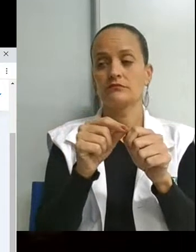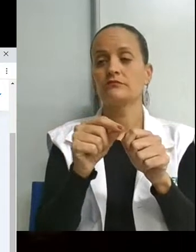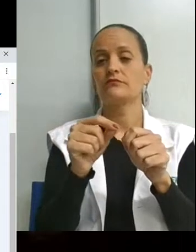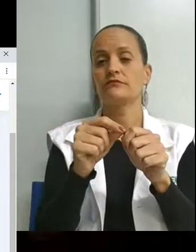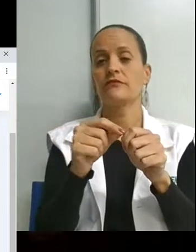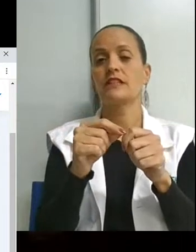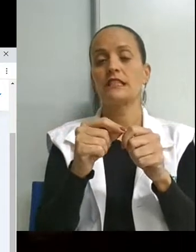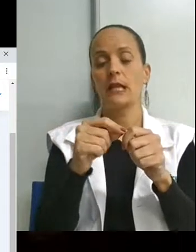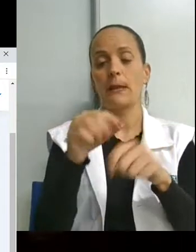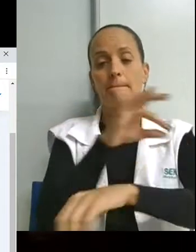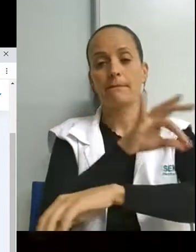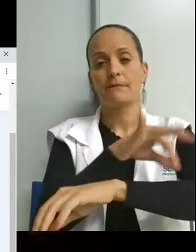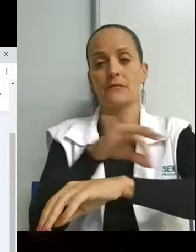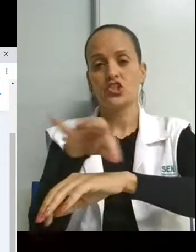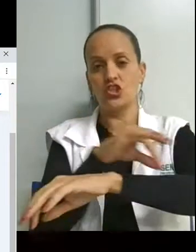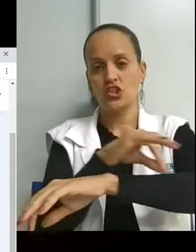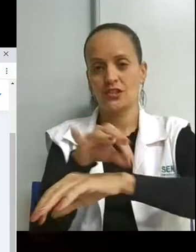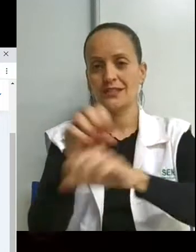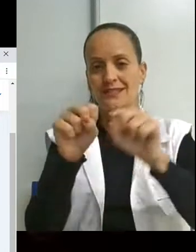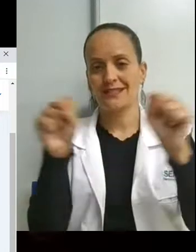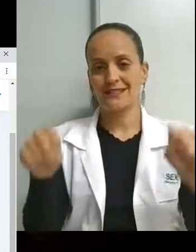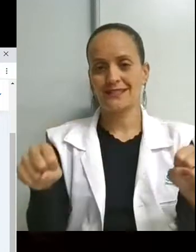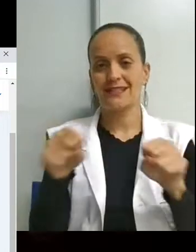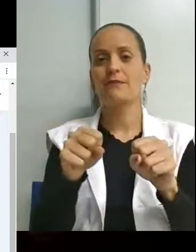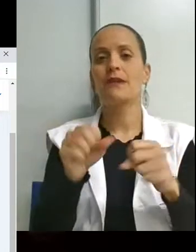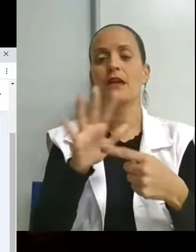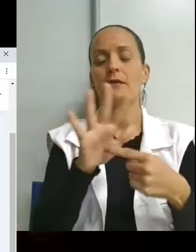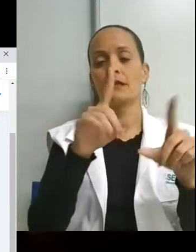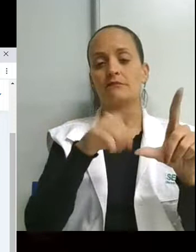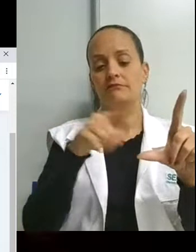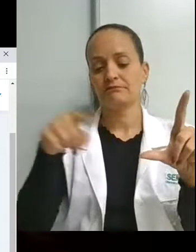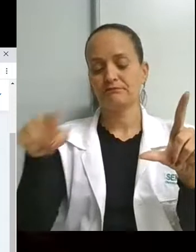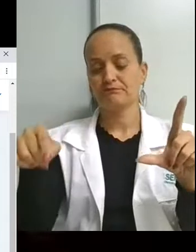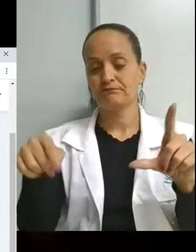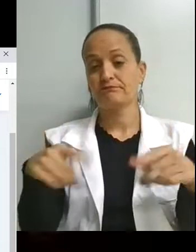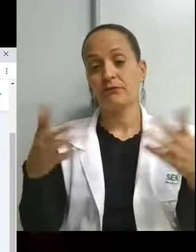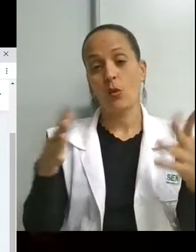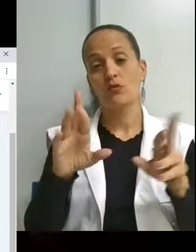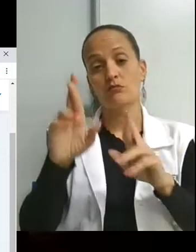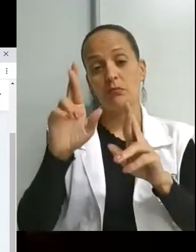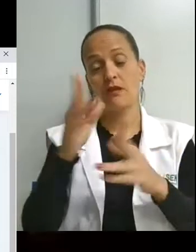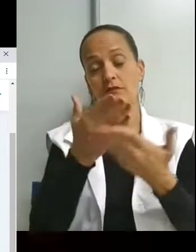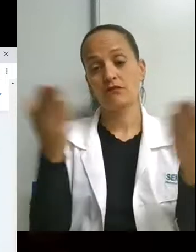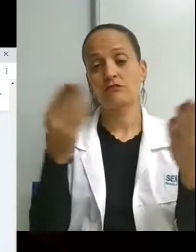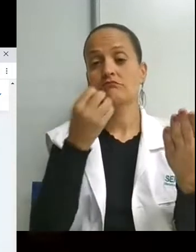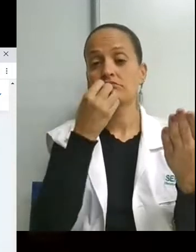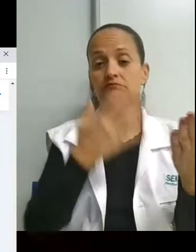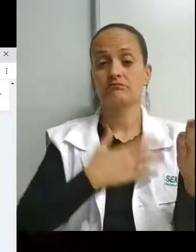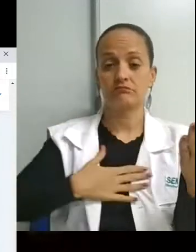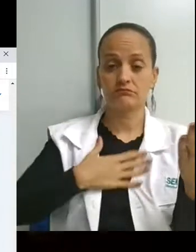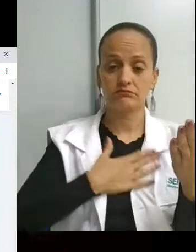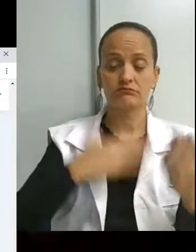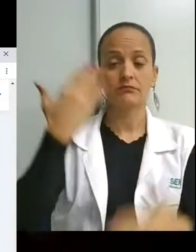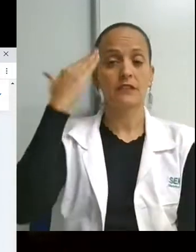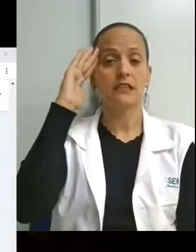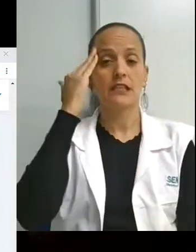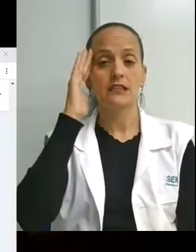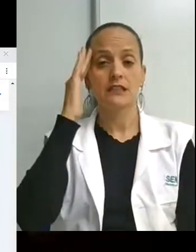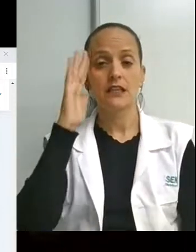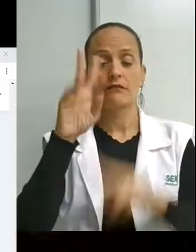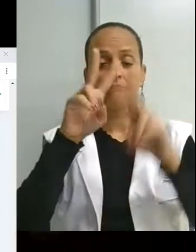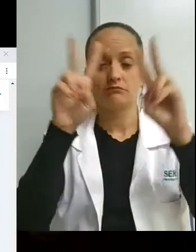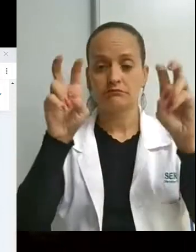representação gráfica, certo? Então, assim, espero que essa web de hoje aí possa ter ajudado vocês, né, a entenderem pelo menos os